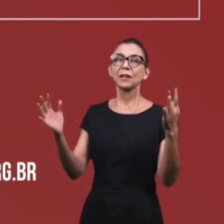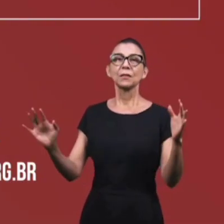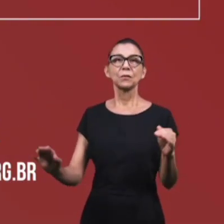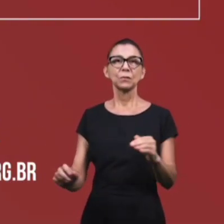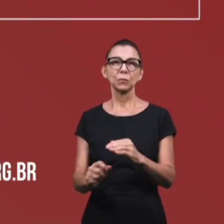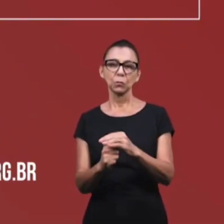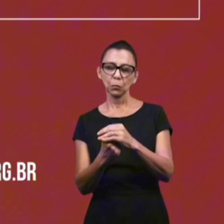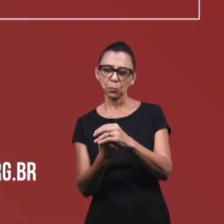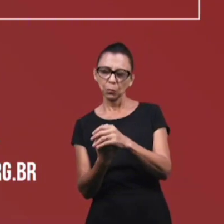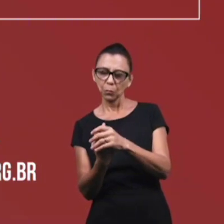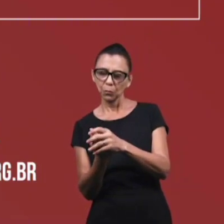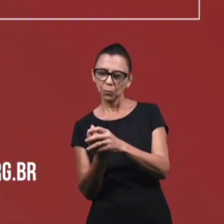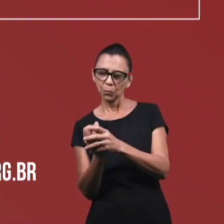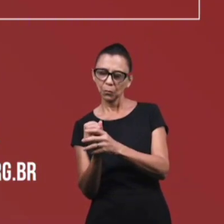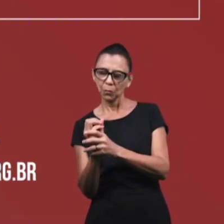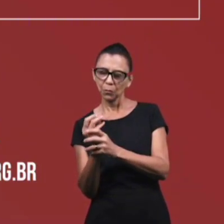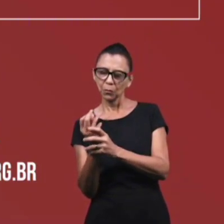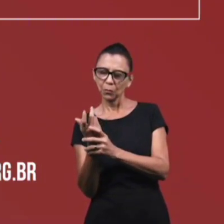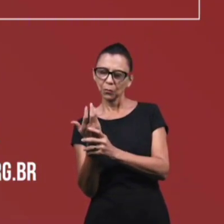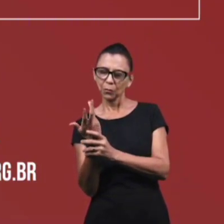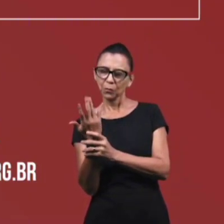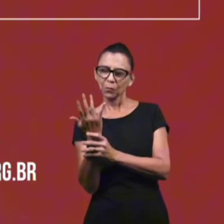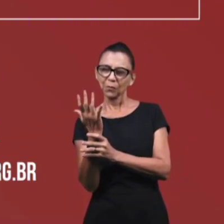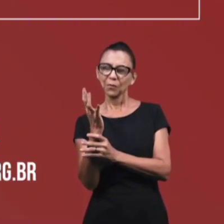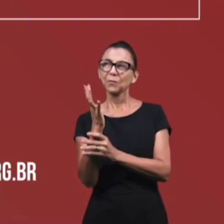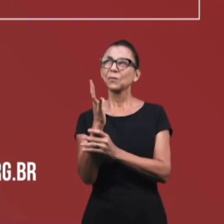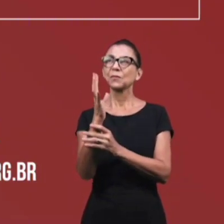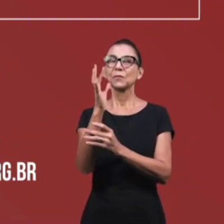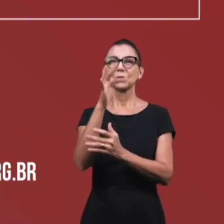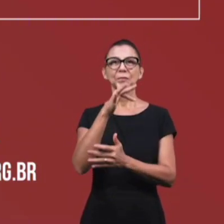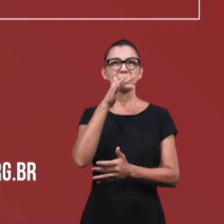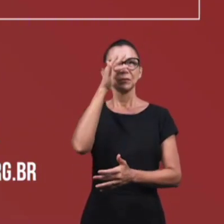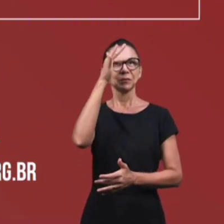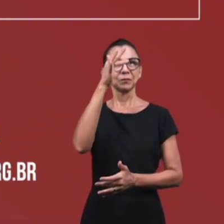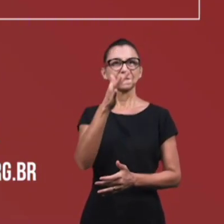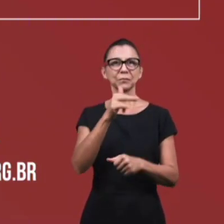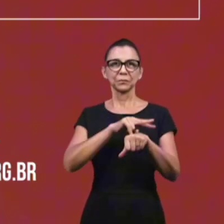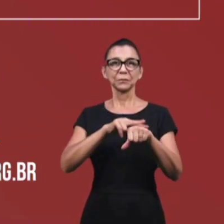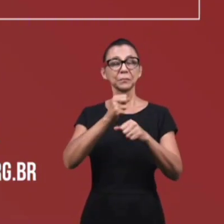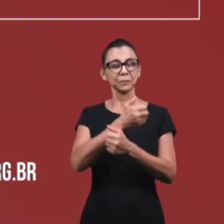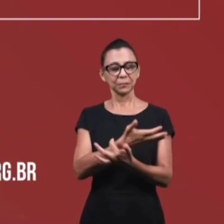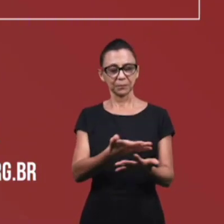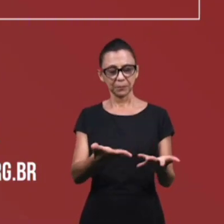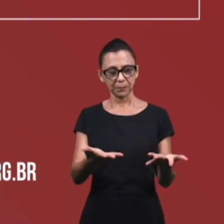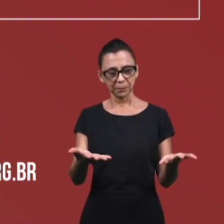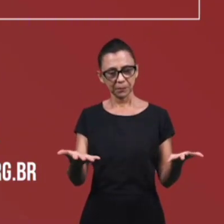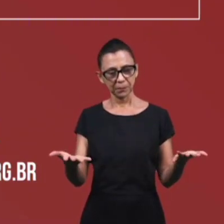Como uma flor pequena em teu